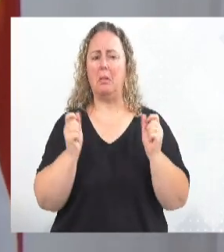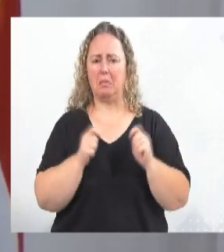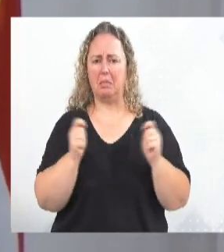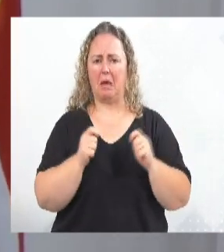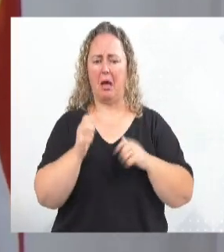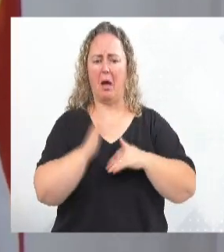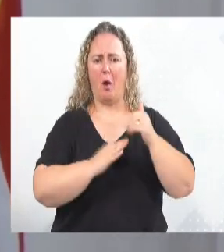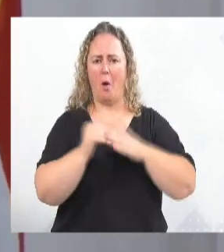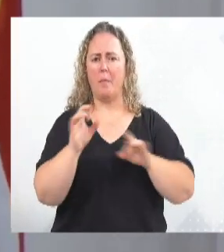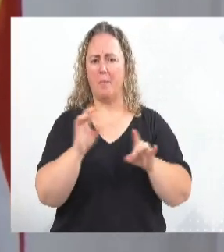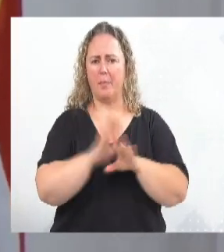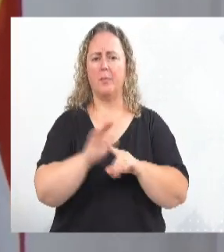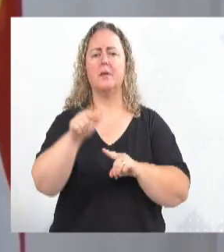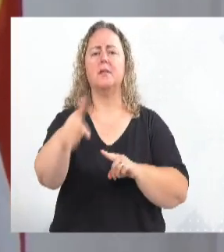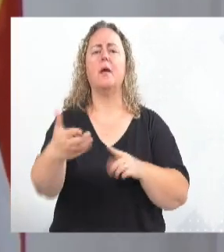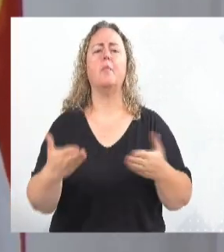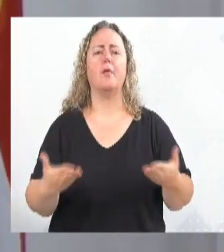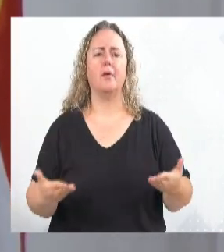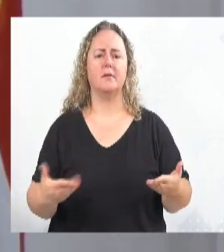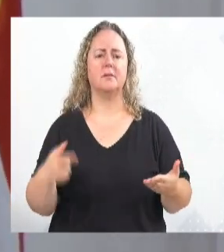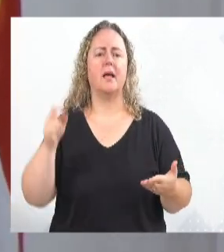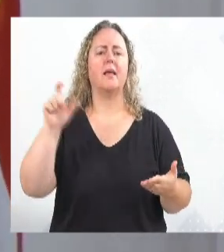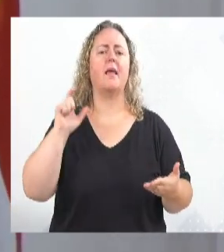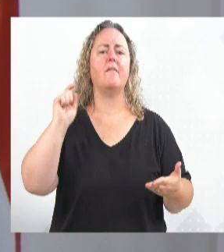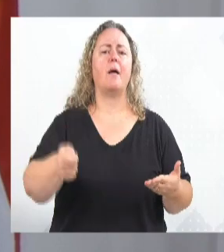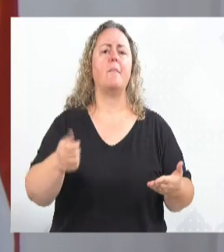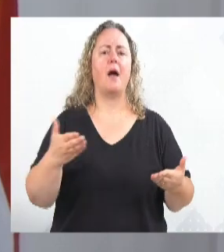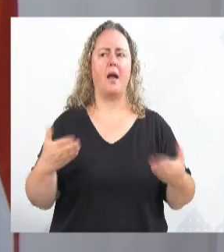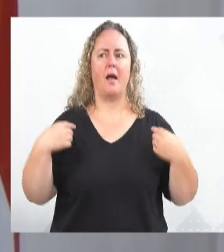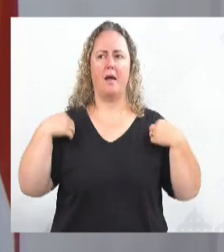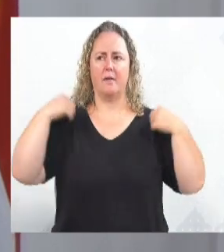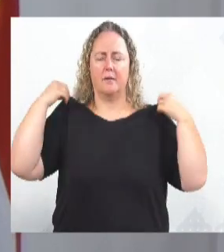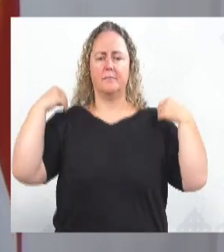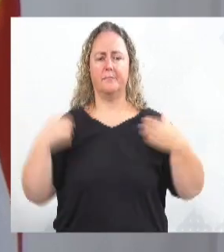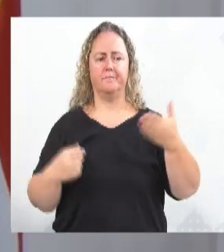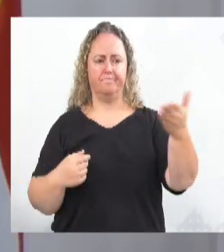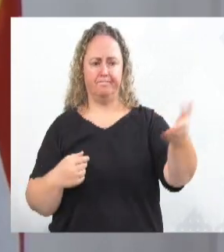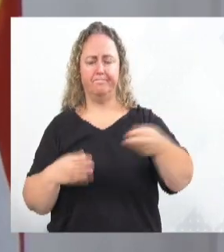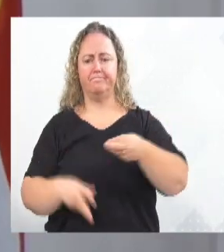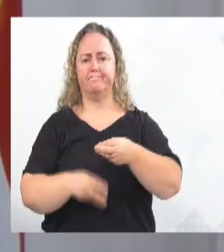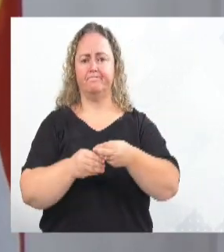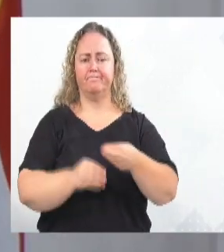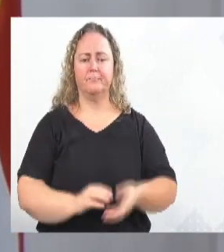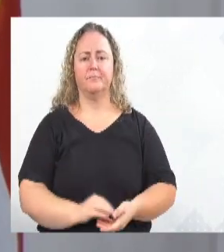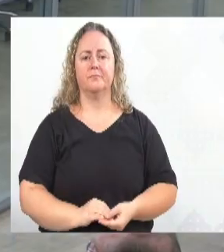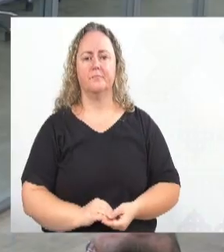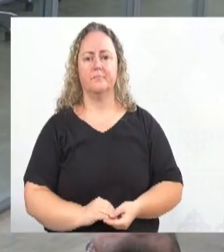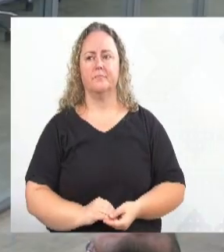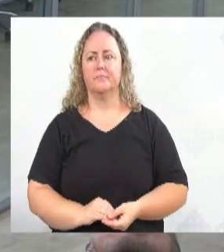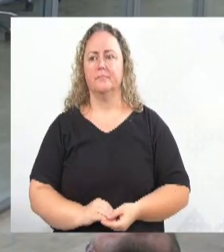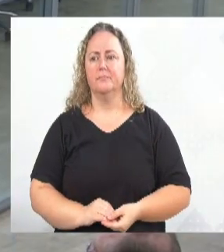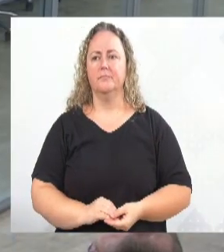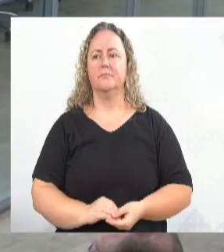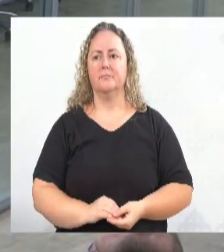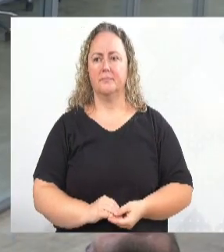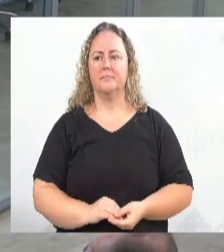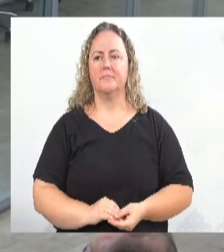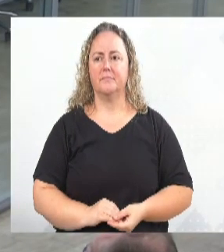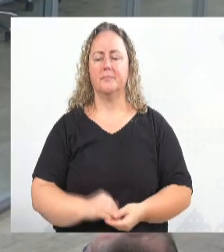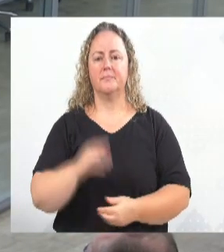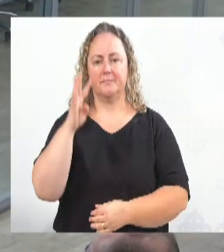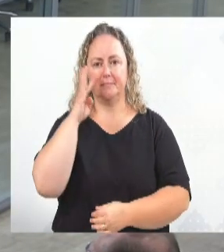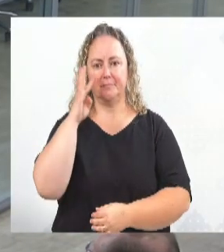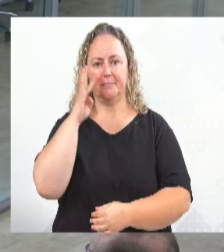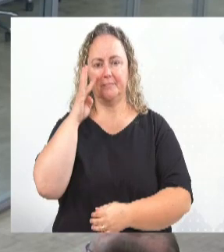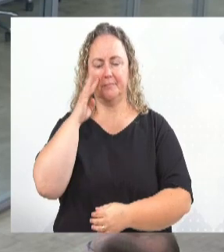daqui a pouco a conta chega. Concedo a parte a cada um dos 3 vereadores. Com autorização do vereador, ou sem a parte,